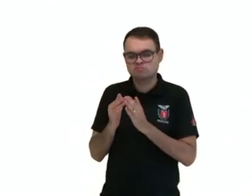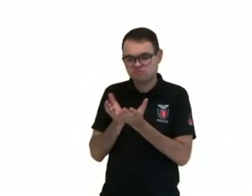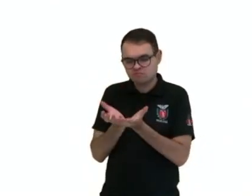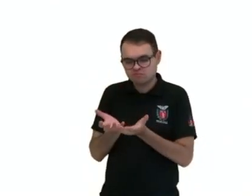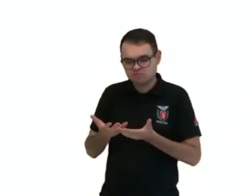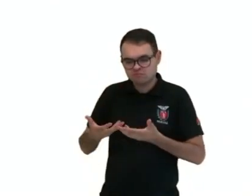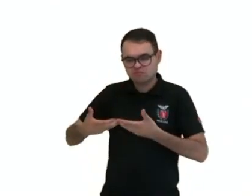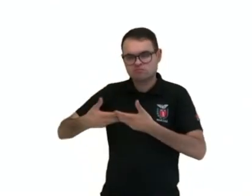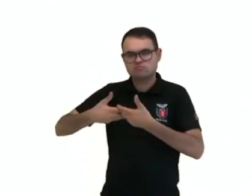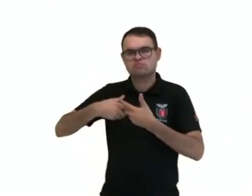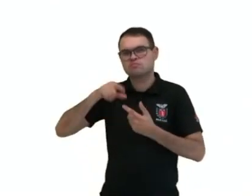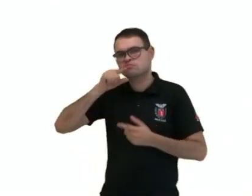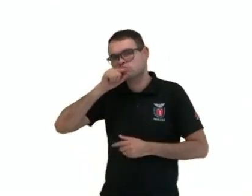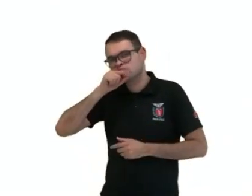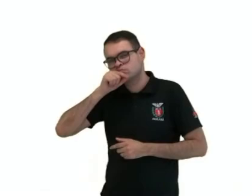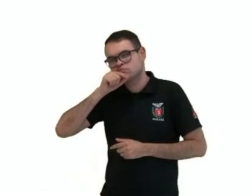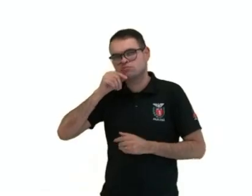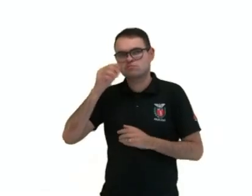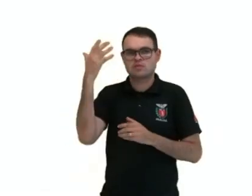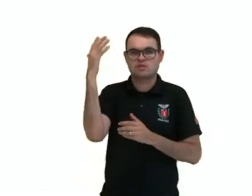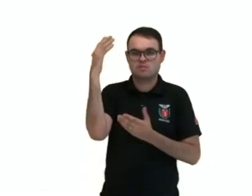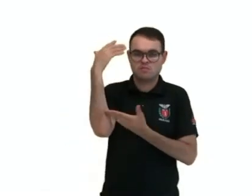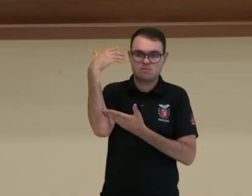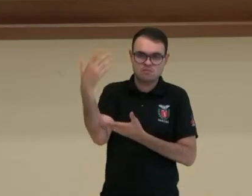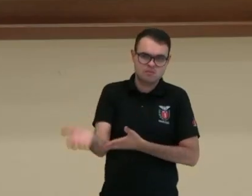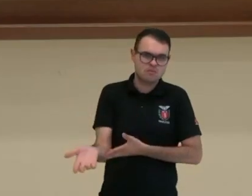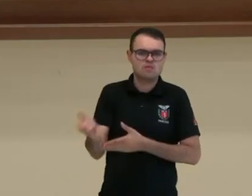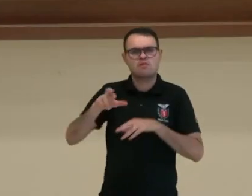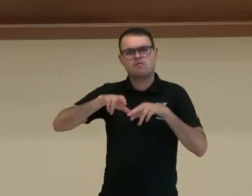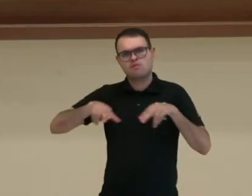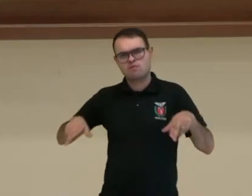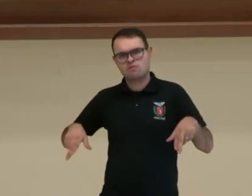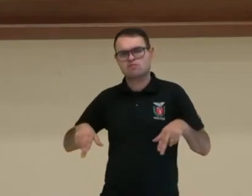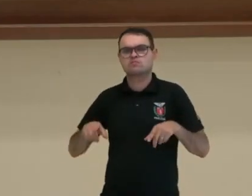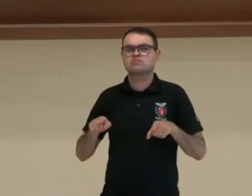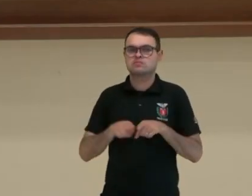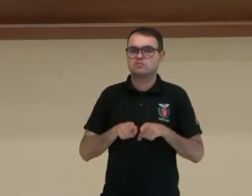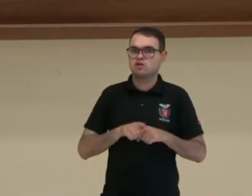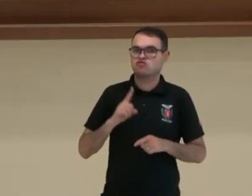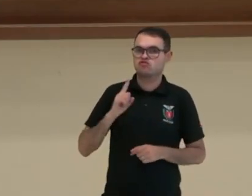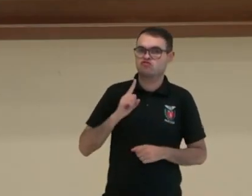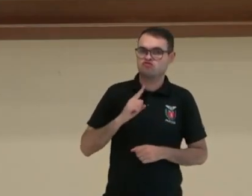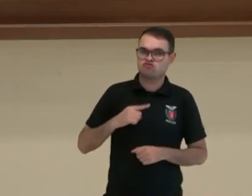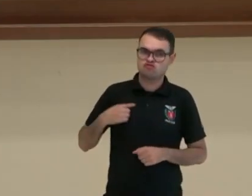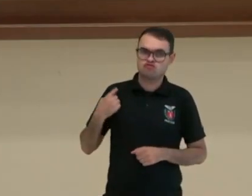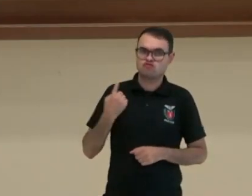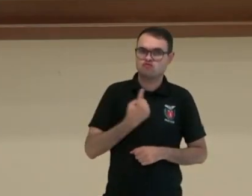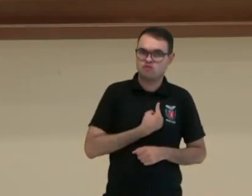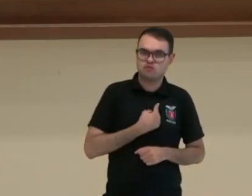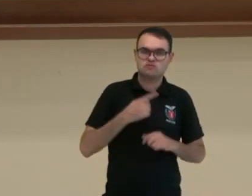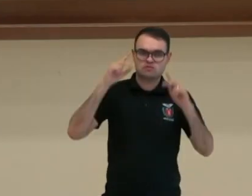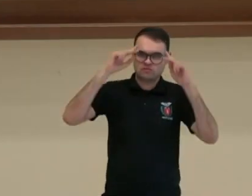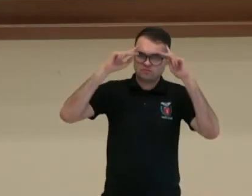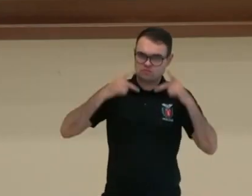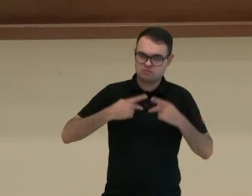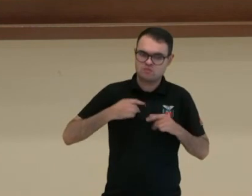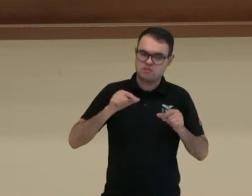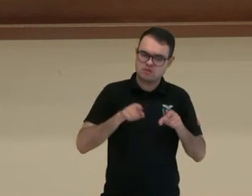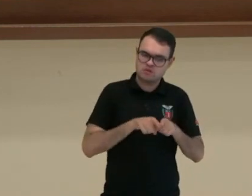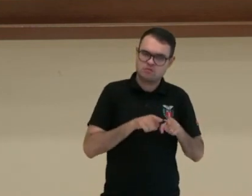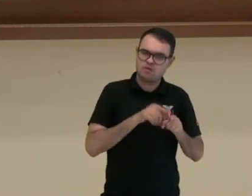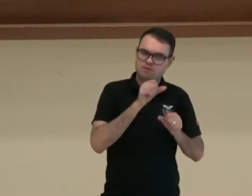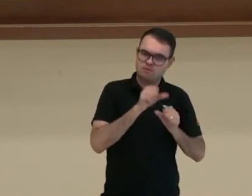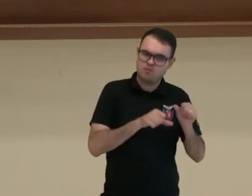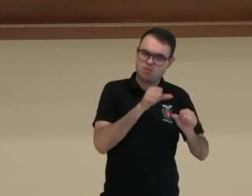ninhos, derrubar árvores, entre outras ações. Então, nós, seres humanos, também modificamos